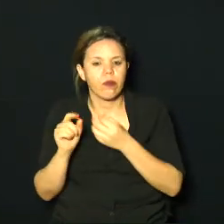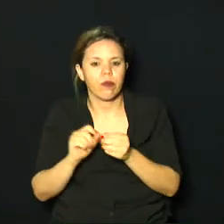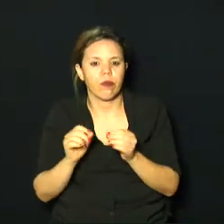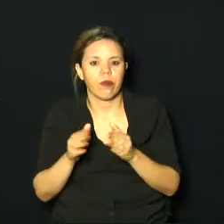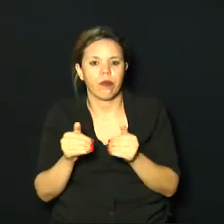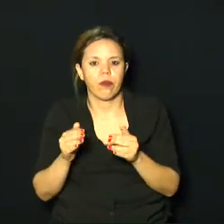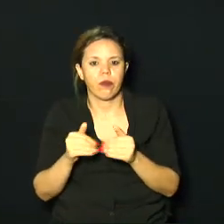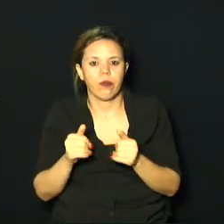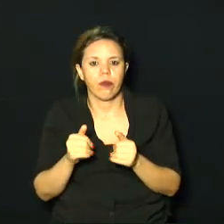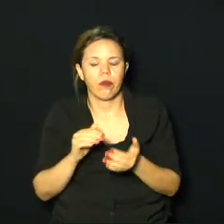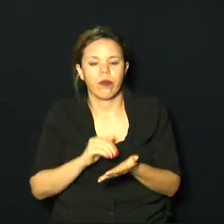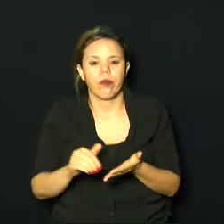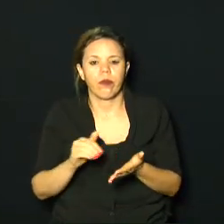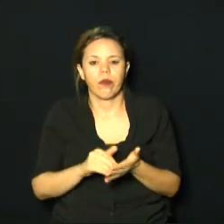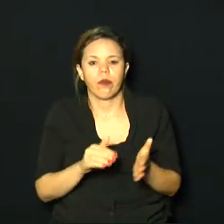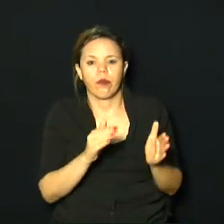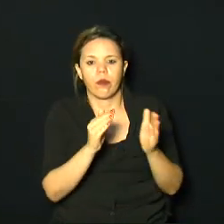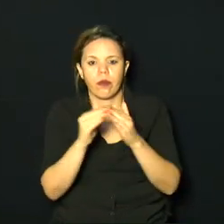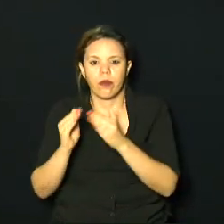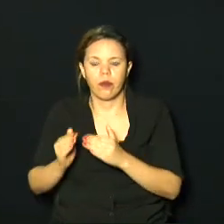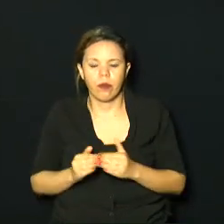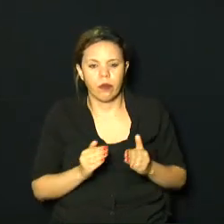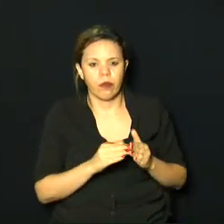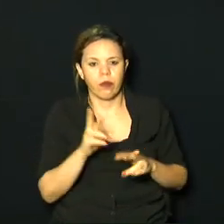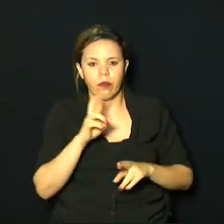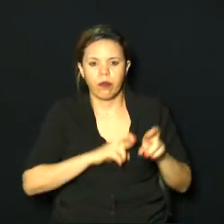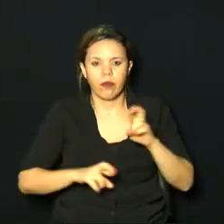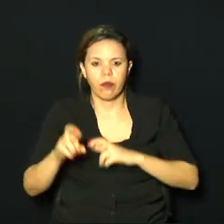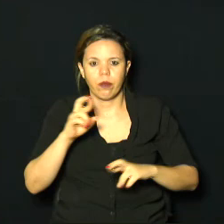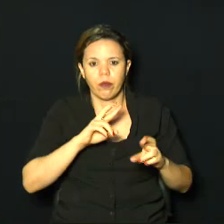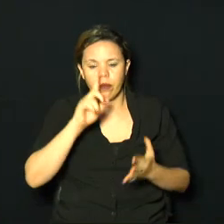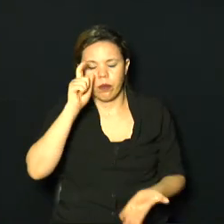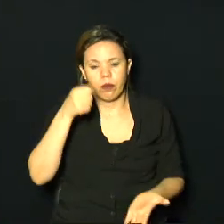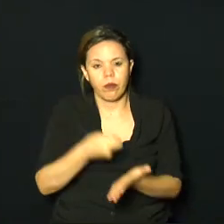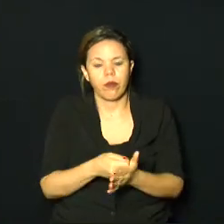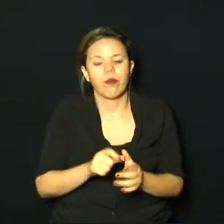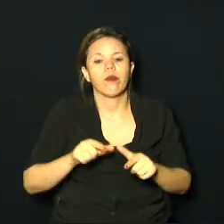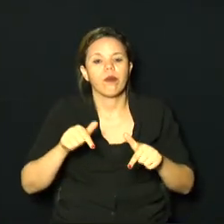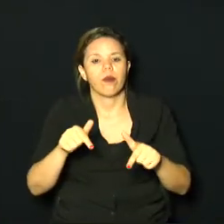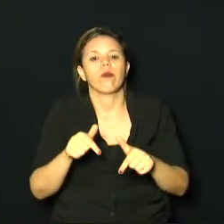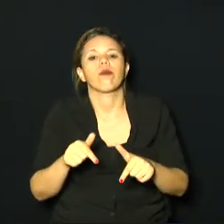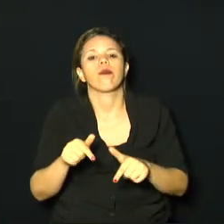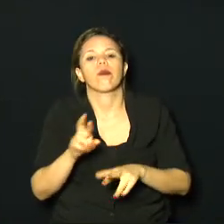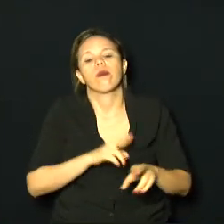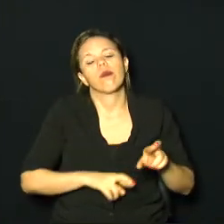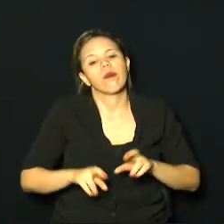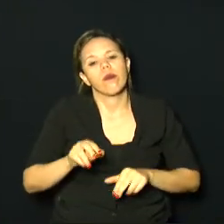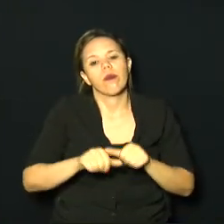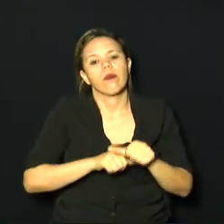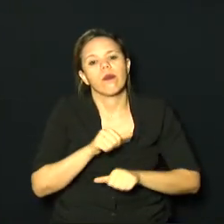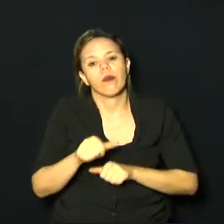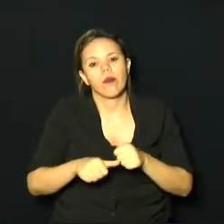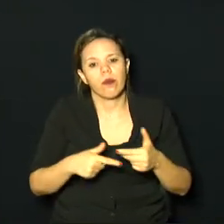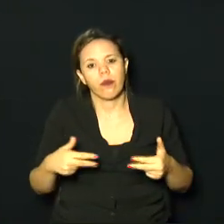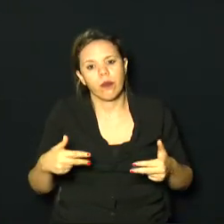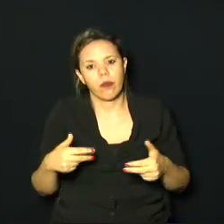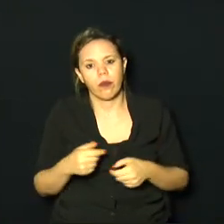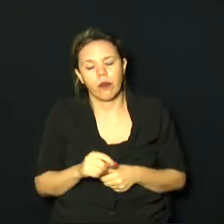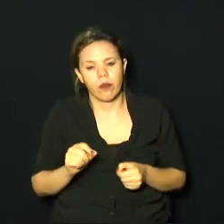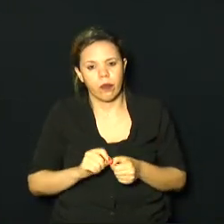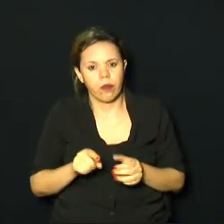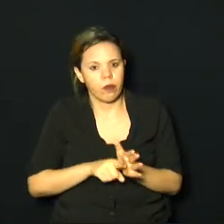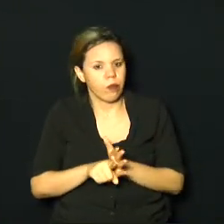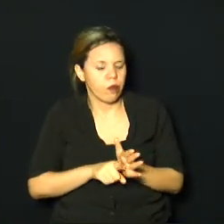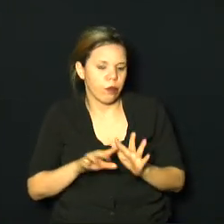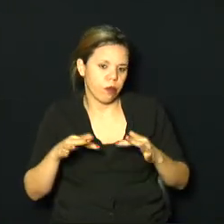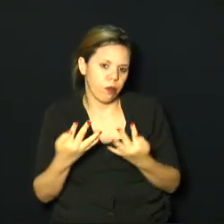apelo para que a Secretaria de Habitação reveja a decisão que está sendo tomada, reverta o caminho, fazer o levantamento